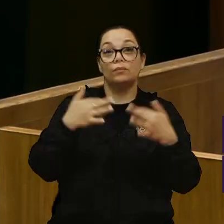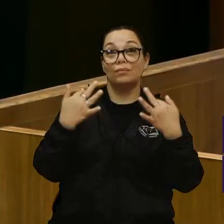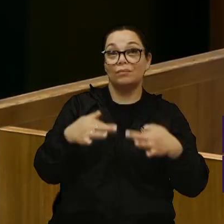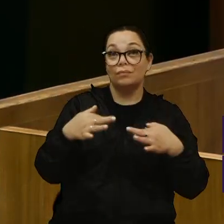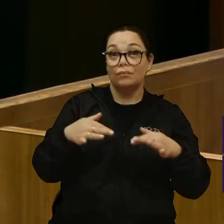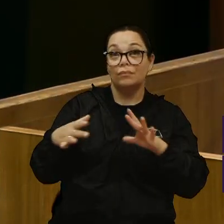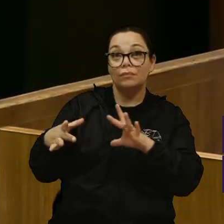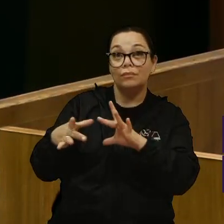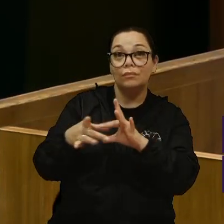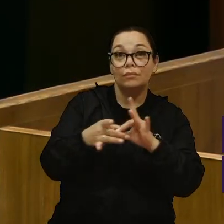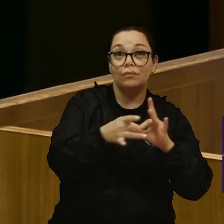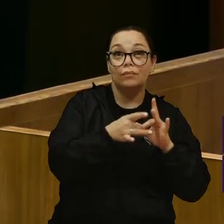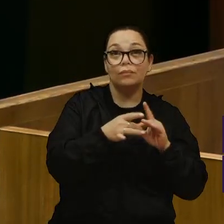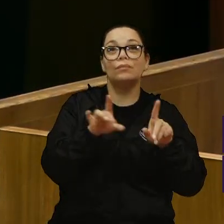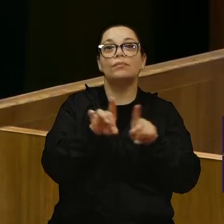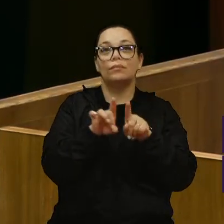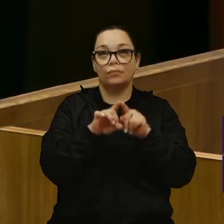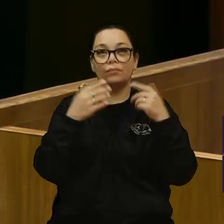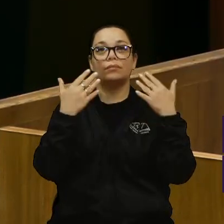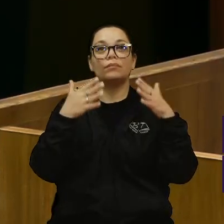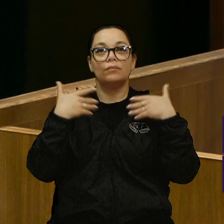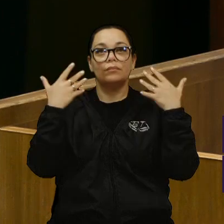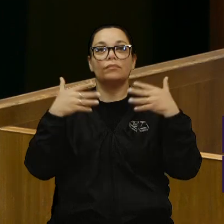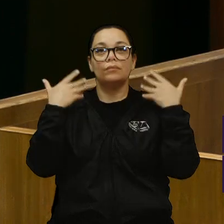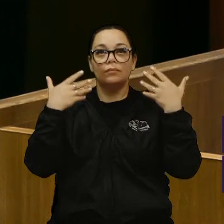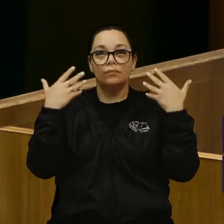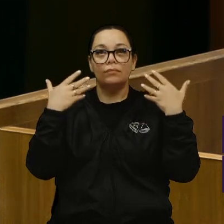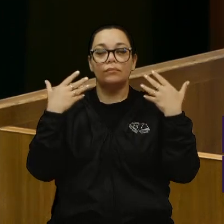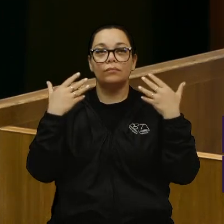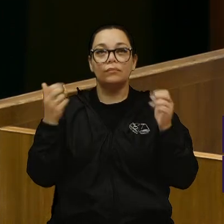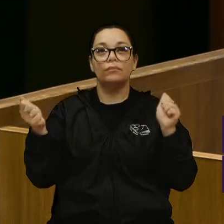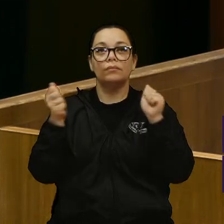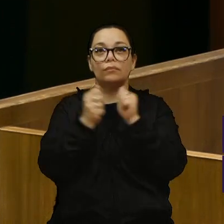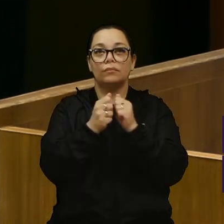dores e também de alegrias. Quero colocar,